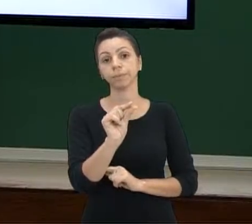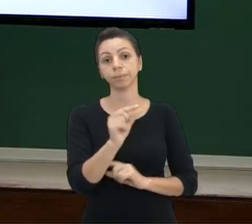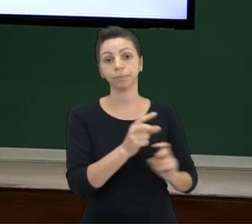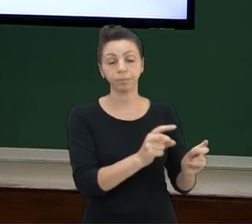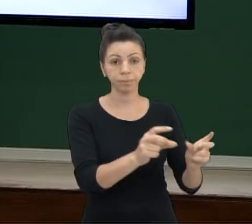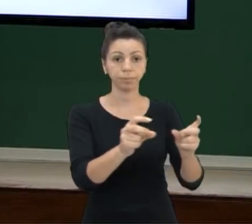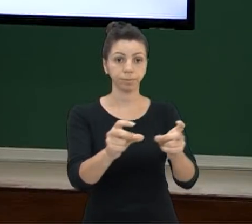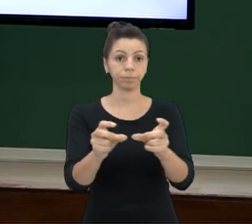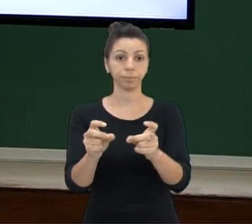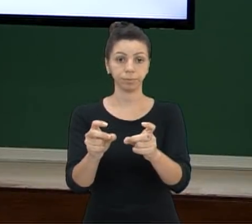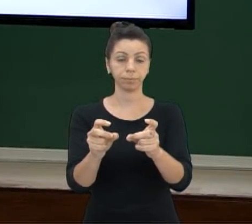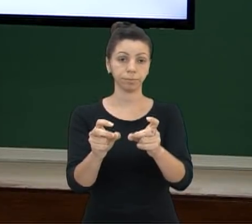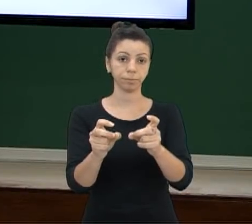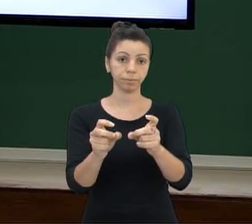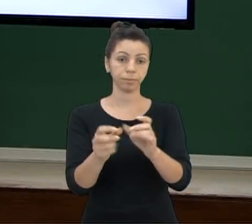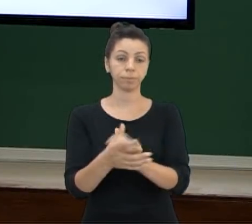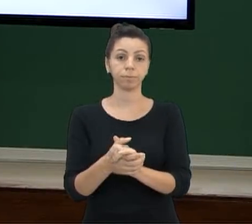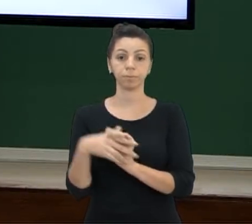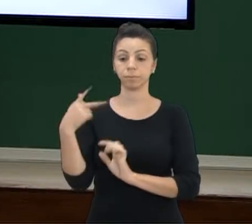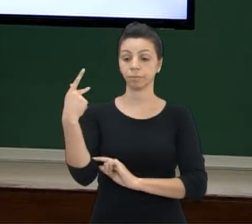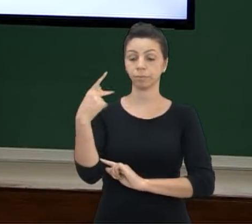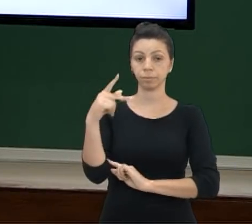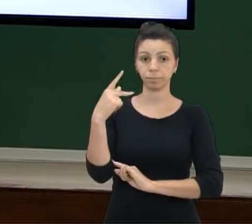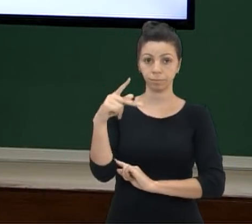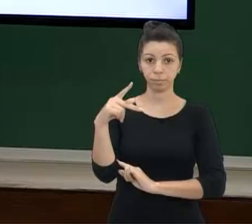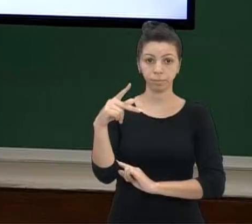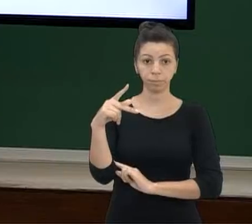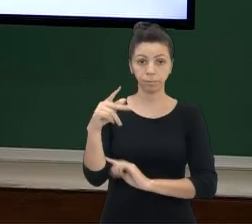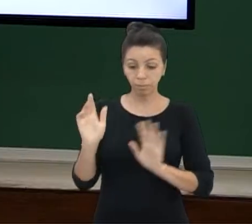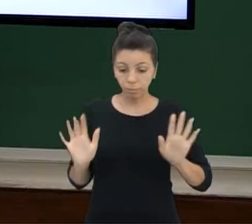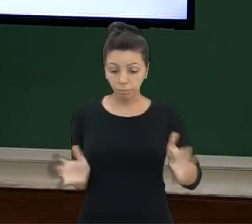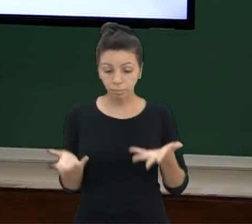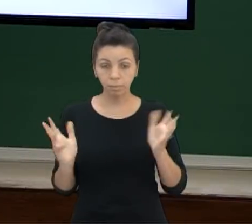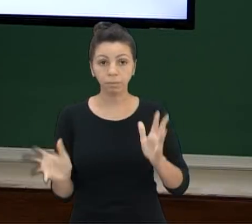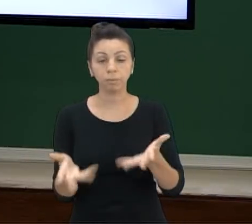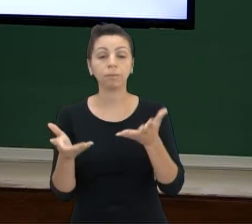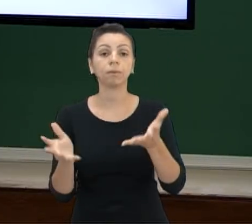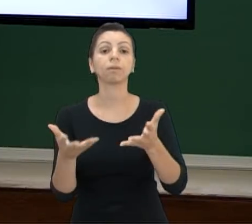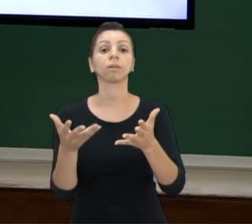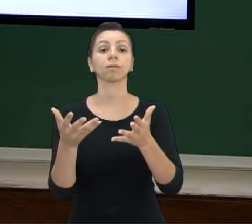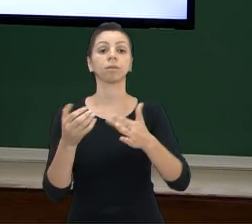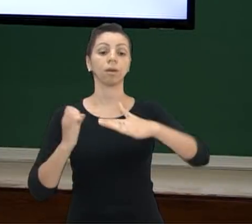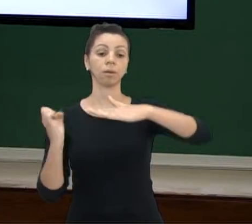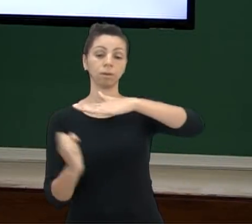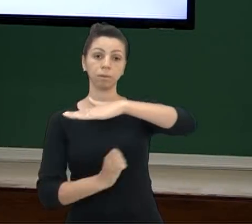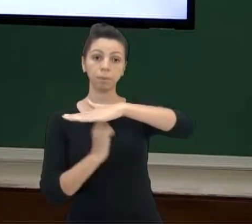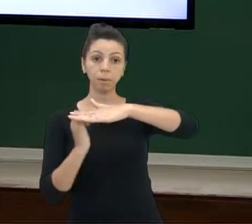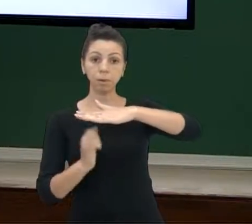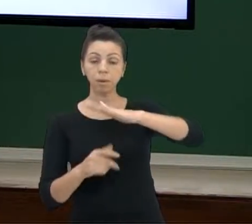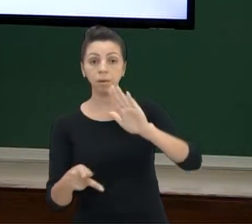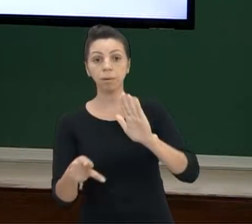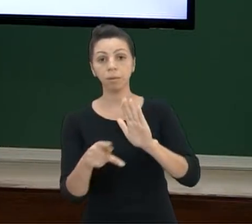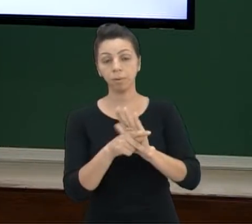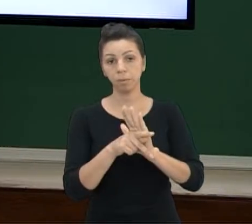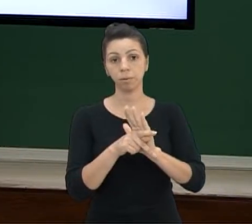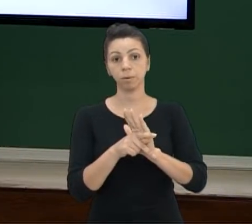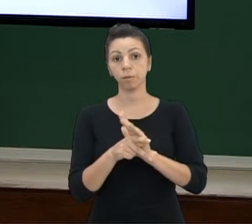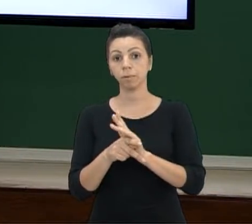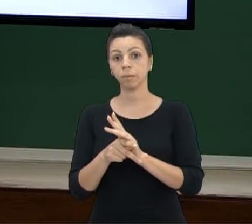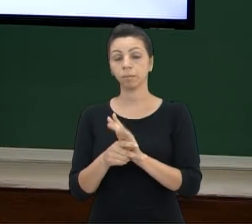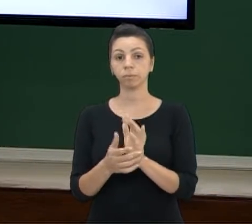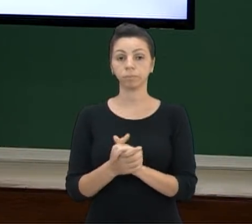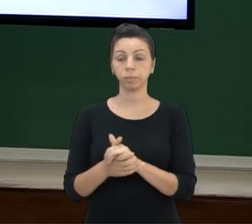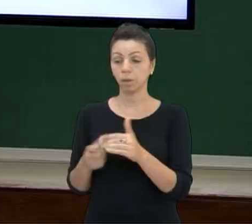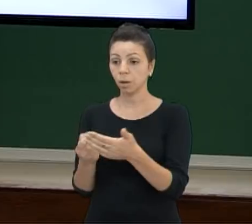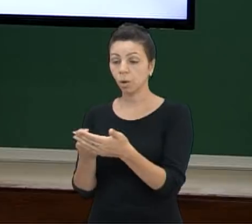comércio popular. Então, o Paraguai incentiva com que as empresas do seu país adquiram esses